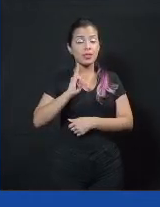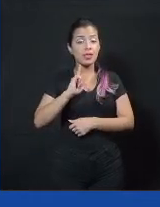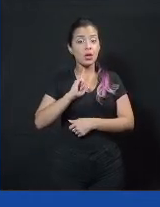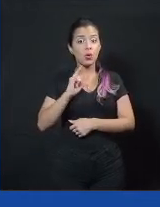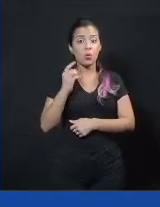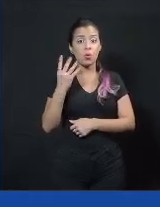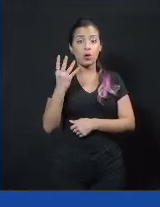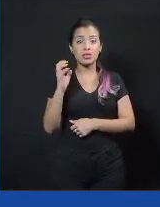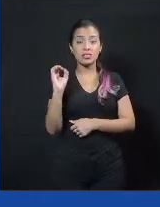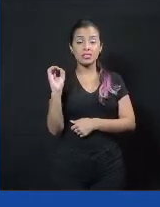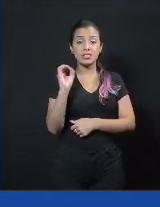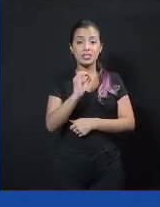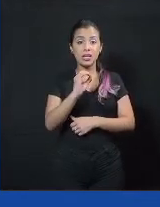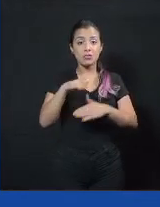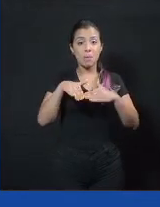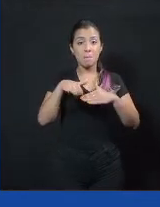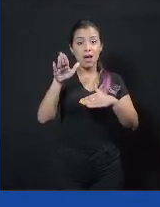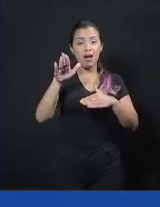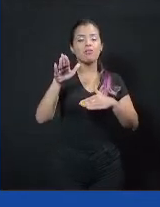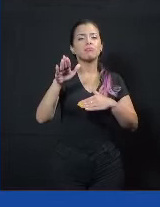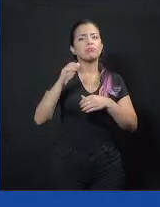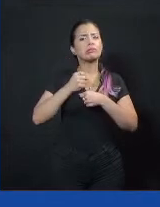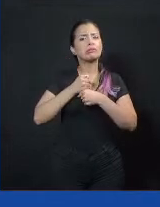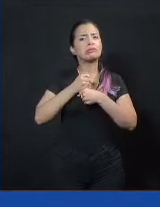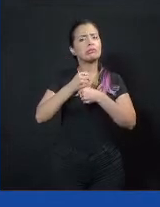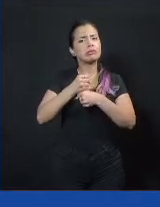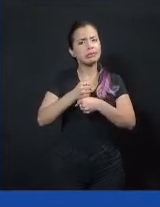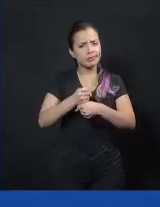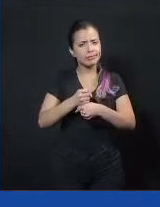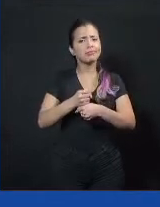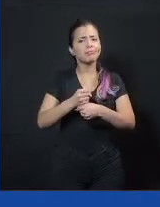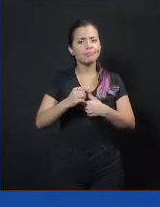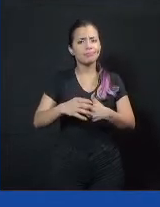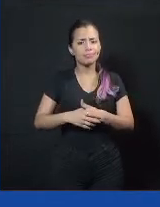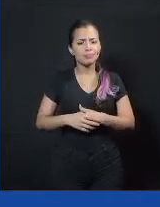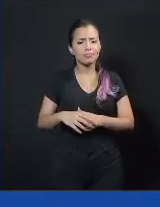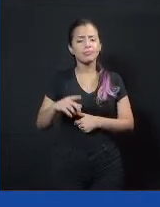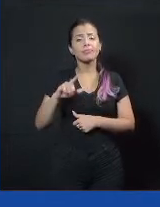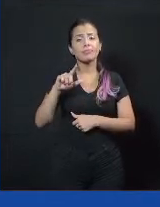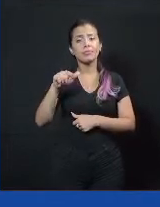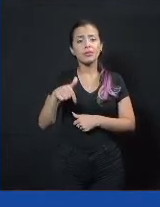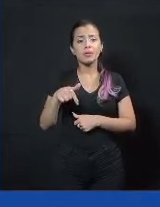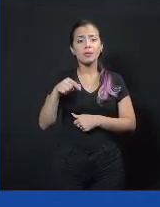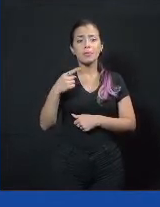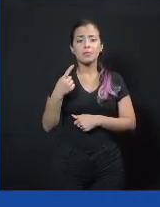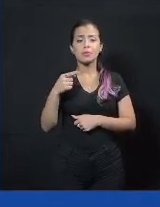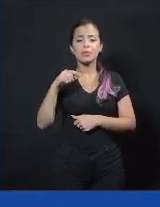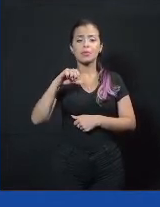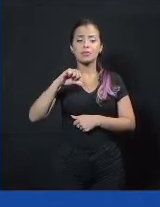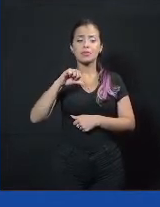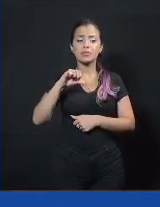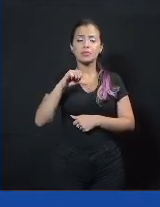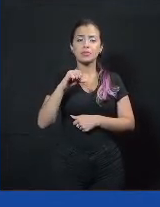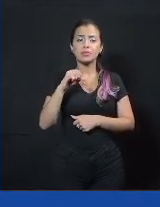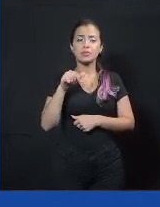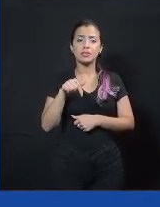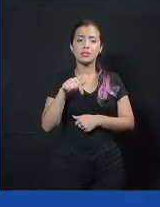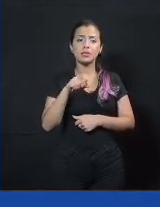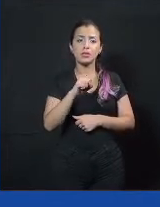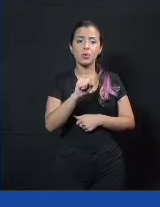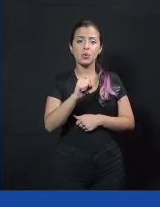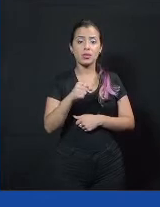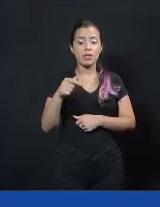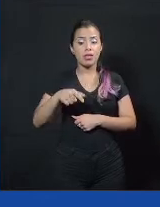488 anos. Depois da promulgação da Constituição de 1988, neste ano estamos completando